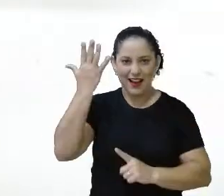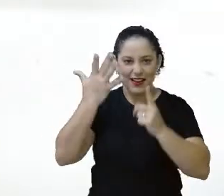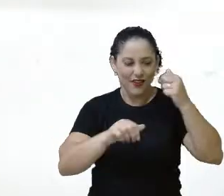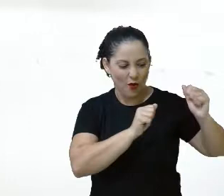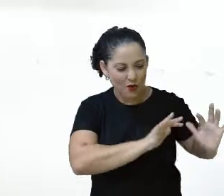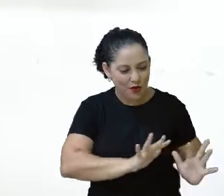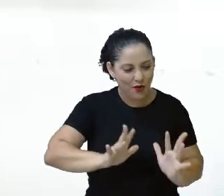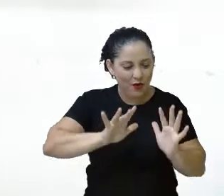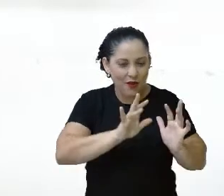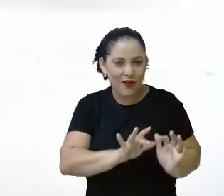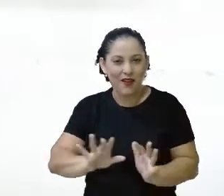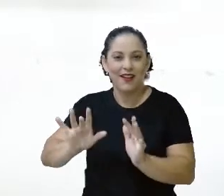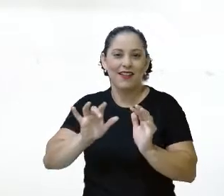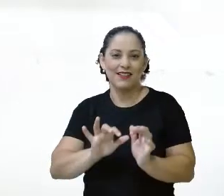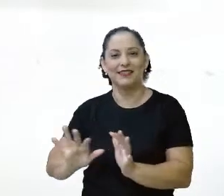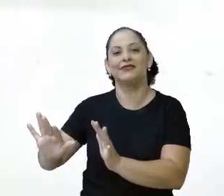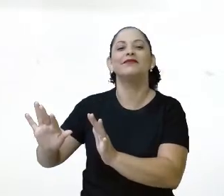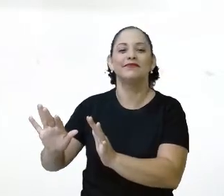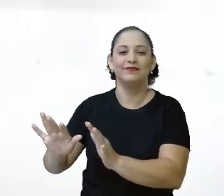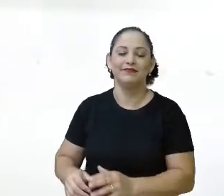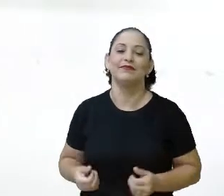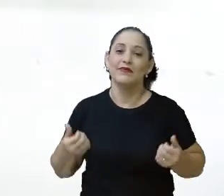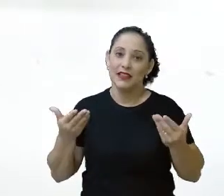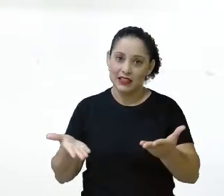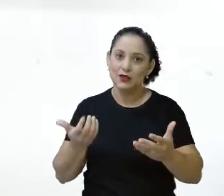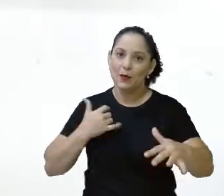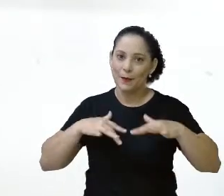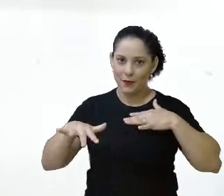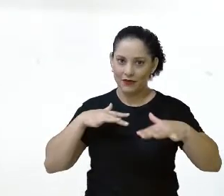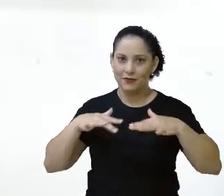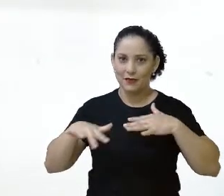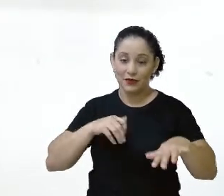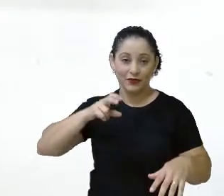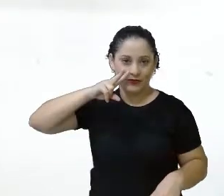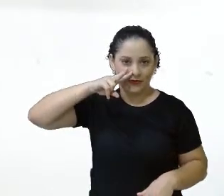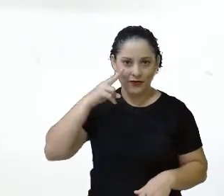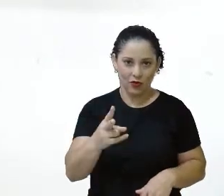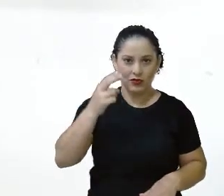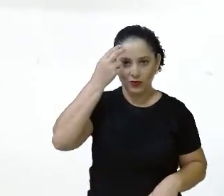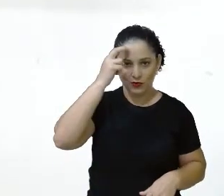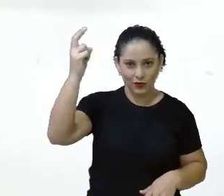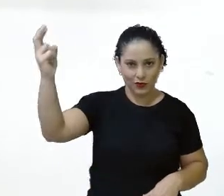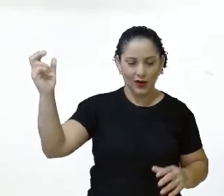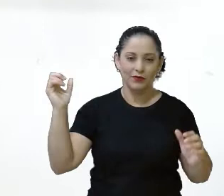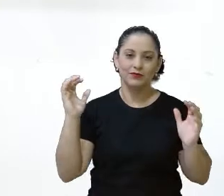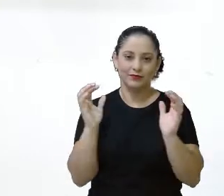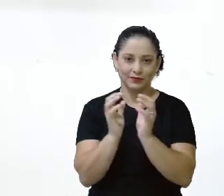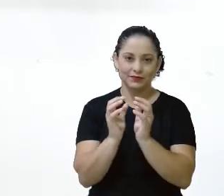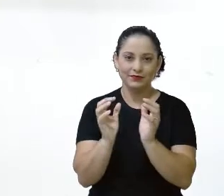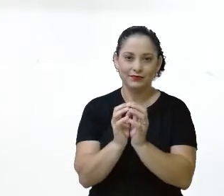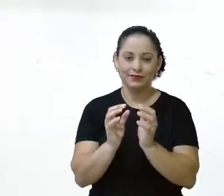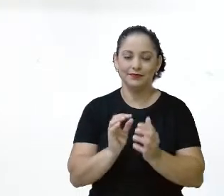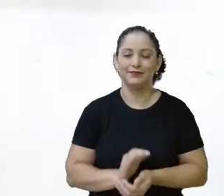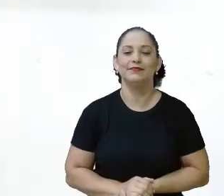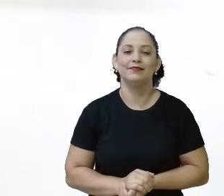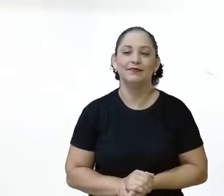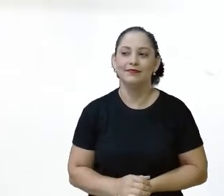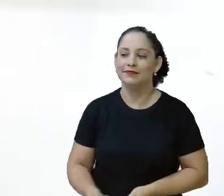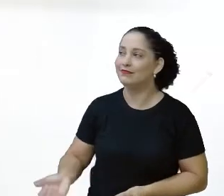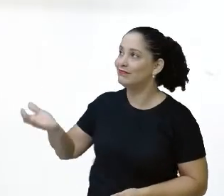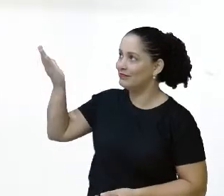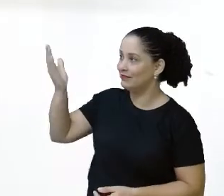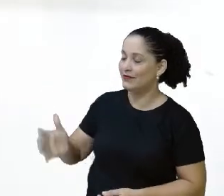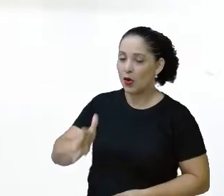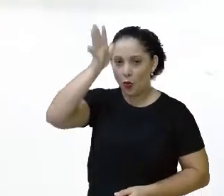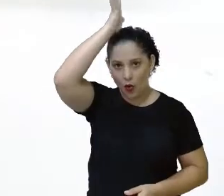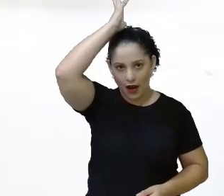sua força e essa é uma manifestação muito forte aqui na nossa cidade. Tá? Então, Galo da Madrugada, como eu